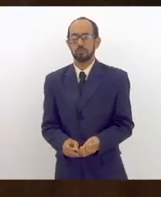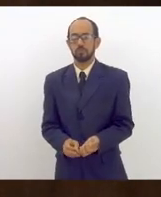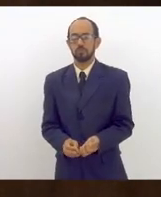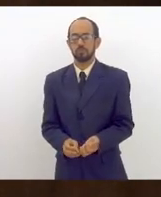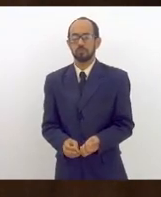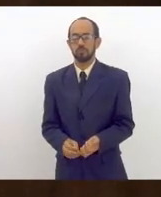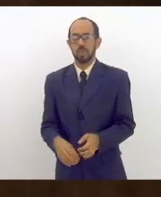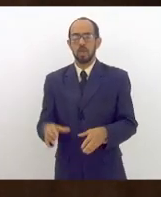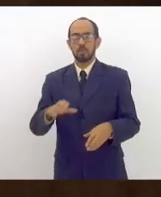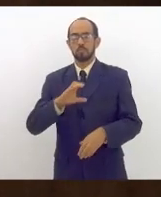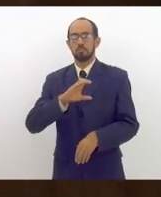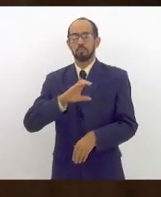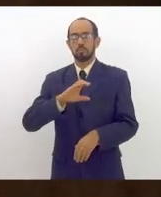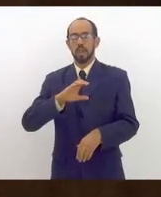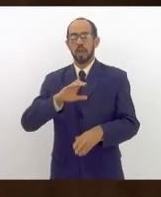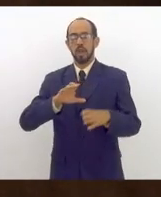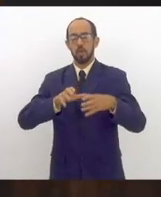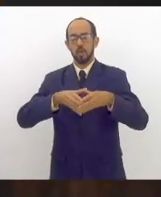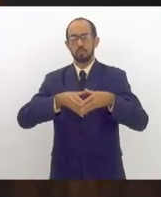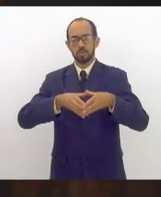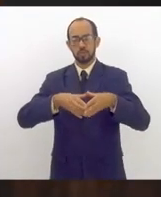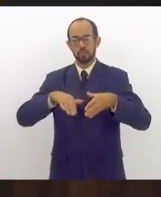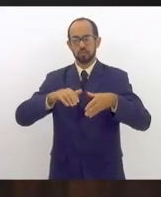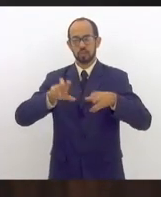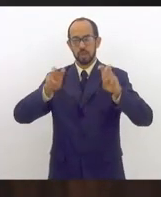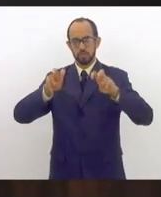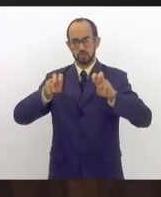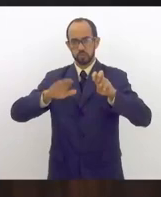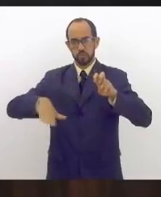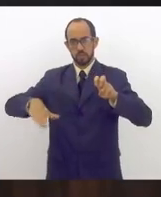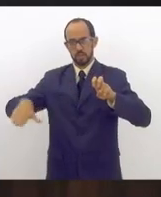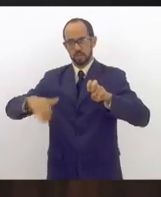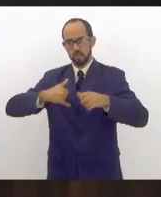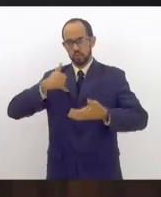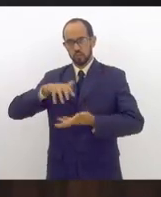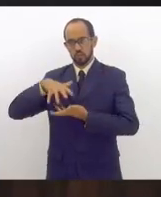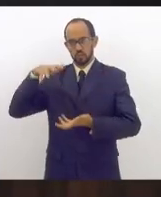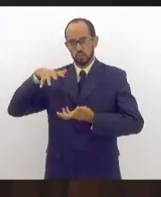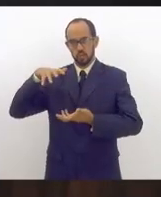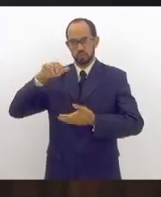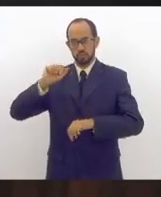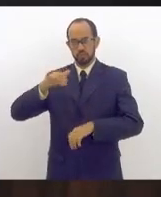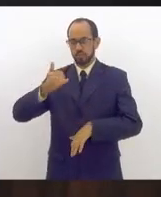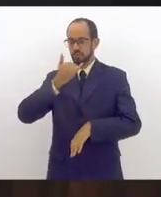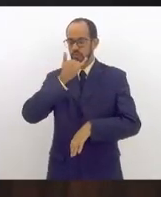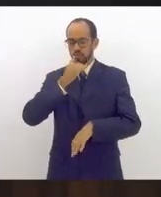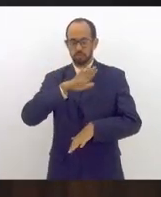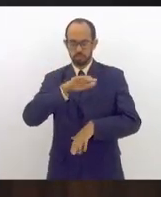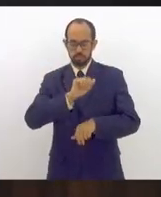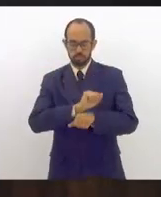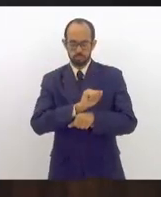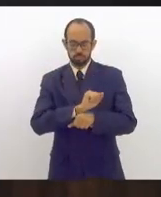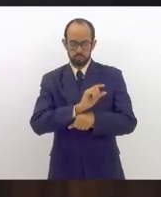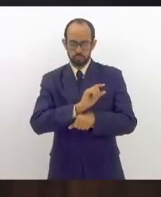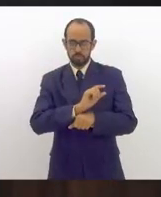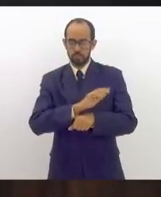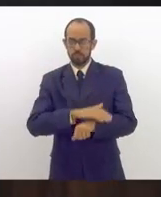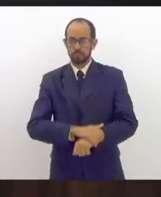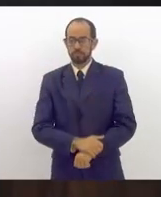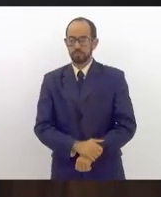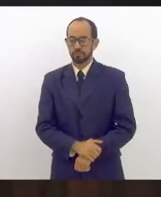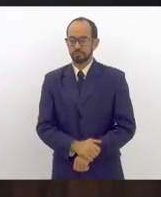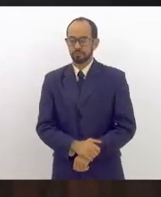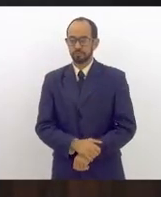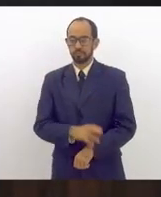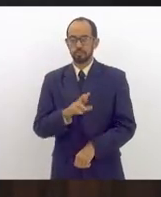Pela Comissão de Assunto da Criança e Adolescente e do Idoso. Um instante só, por favor. É isso mesmo.